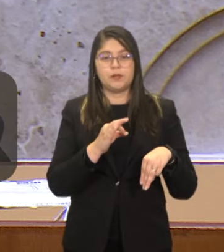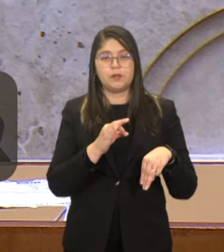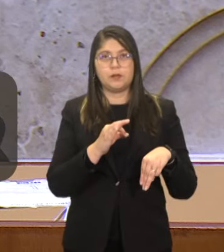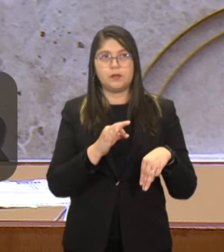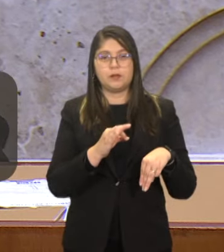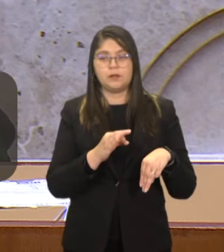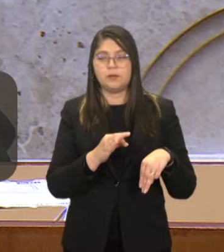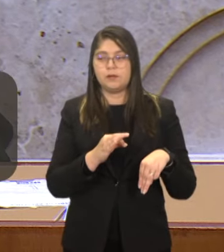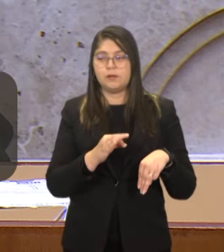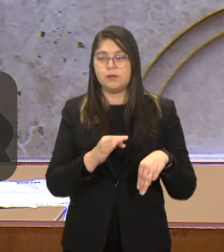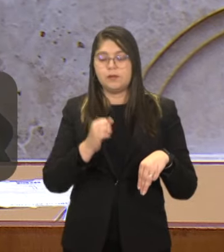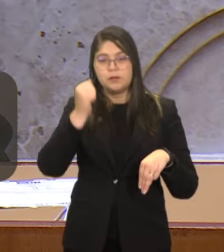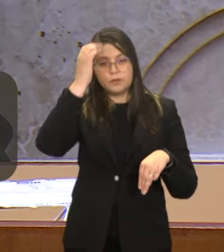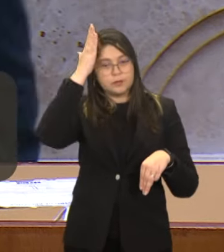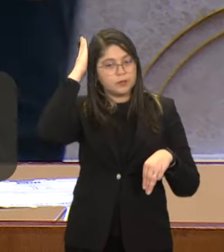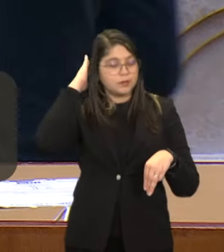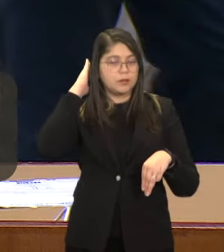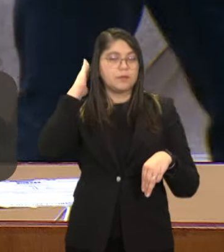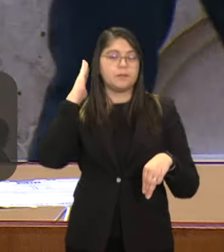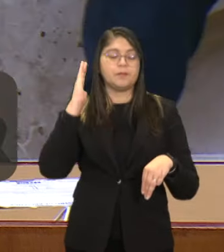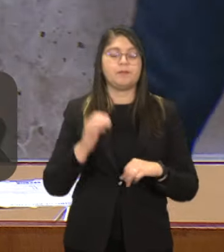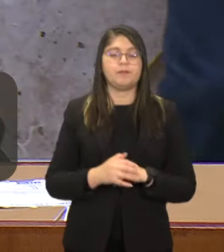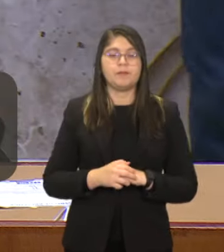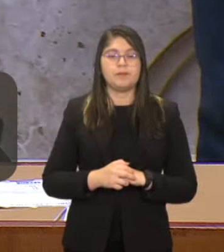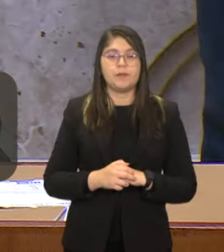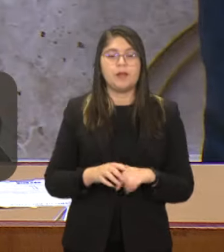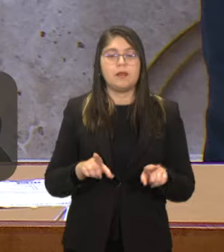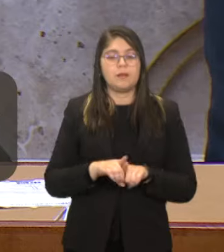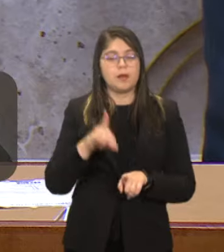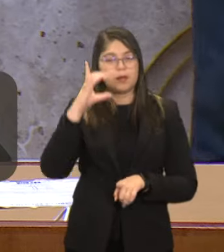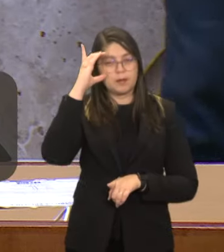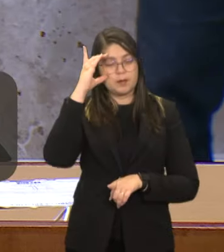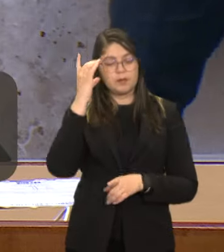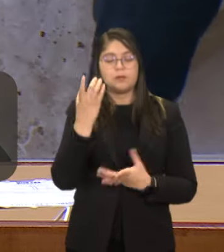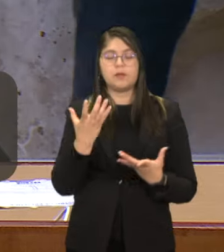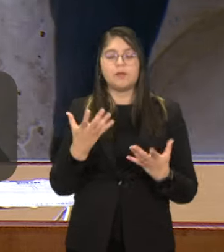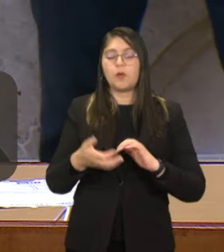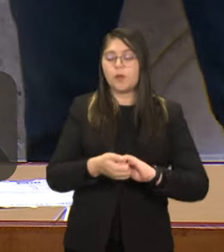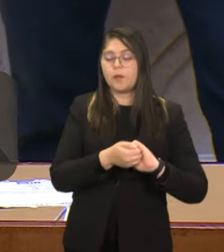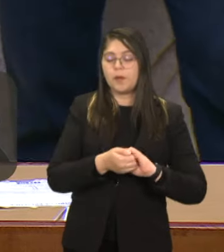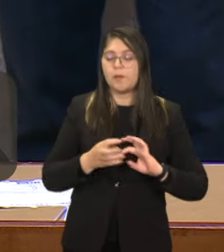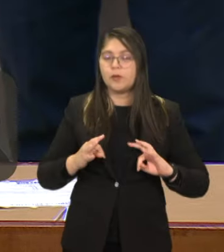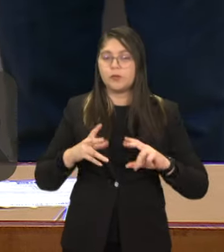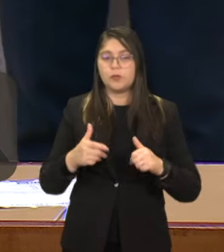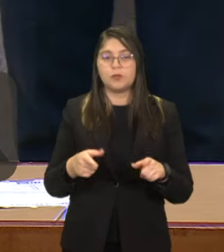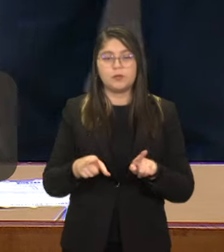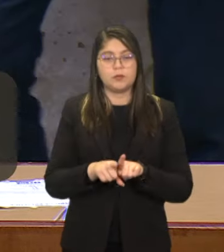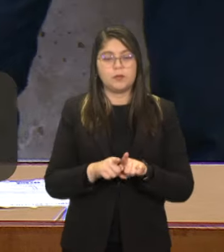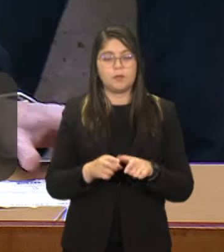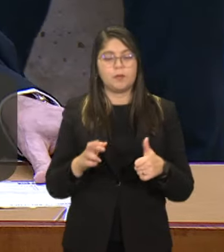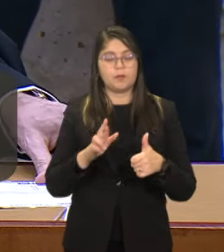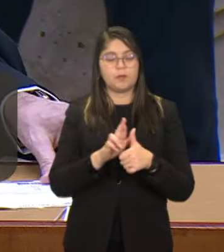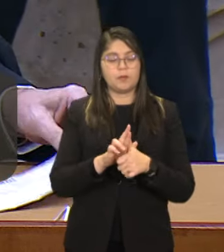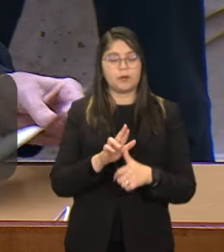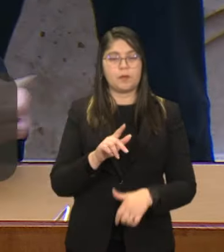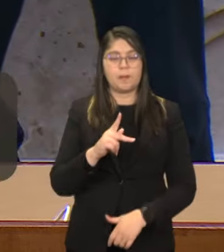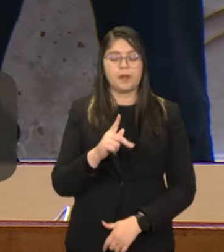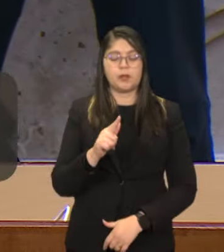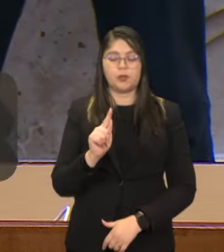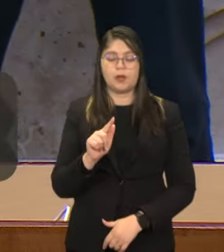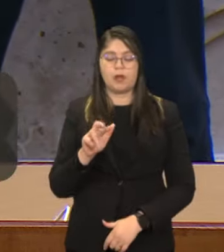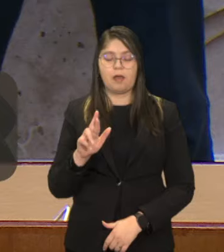André Mendonça. Muito bom dia a todos, sejam todos bem-vindos. Cumprimento o Procurador-Geral da República, professor